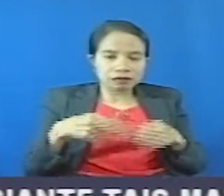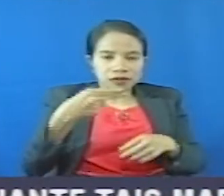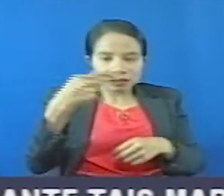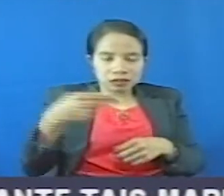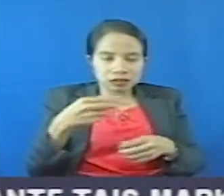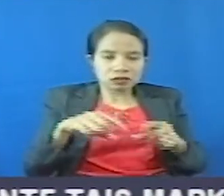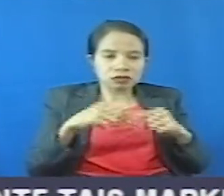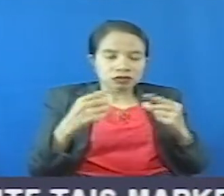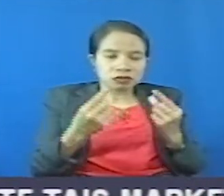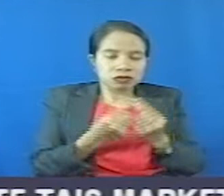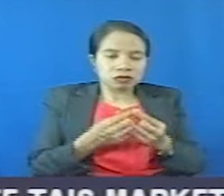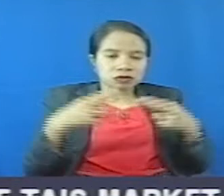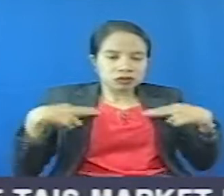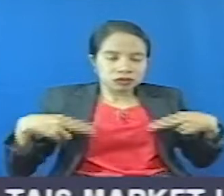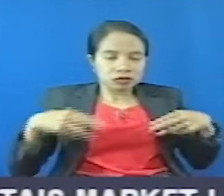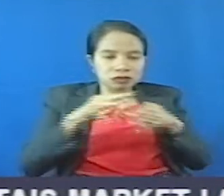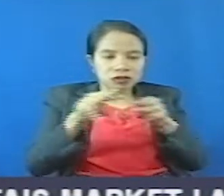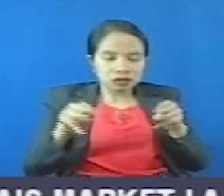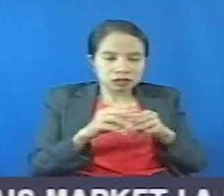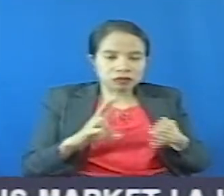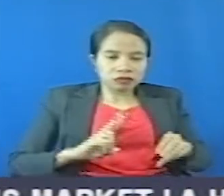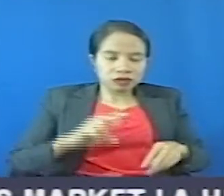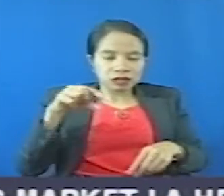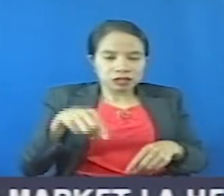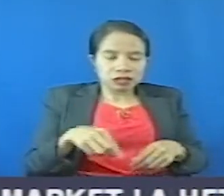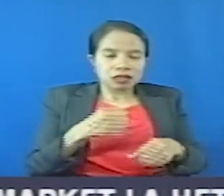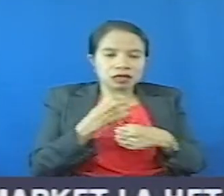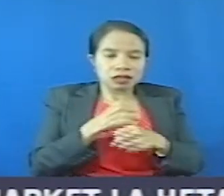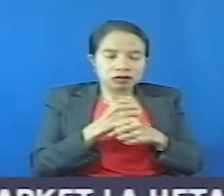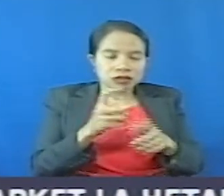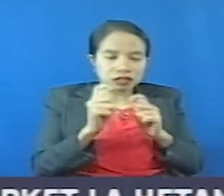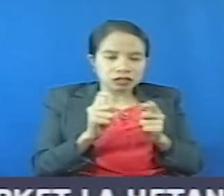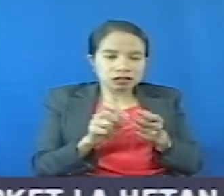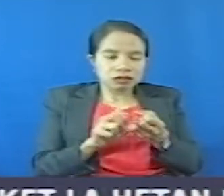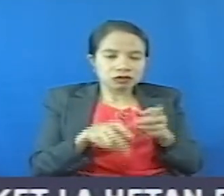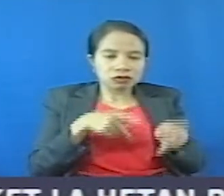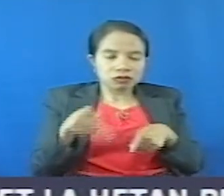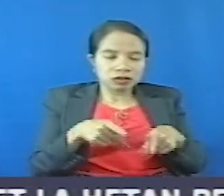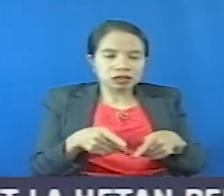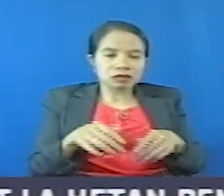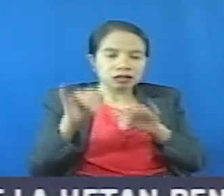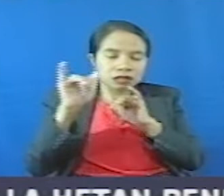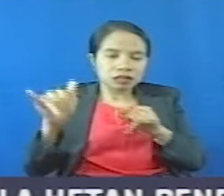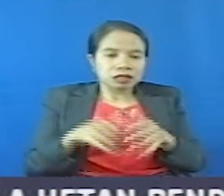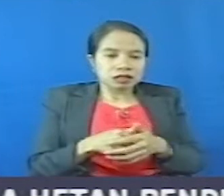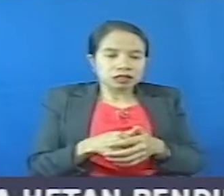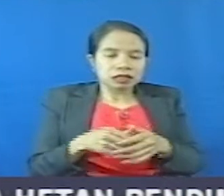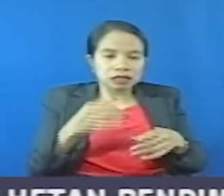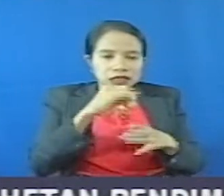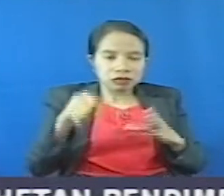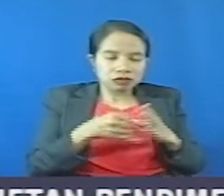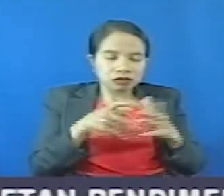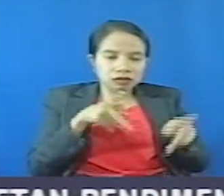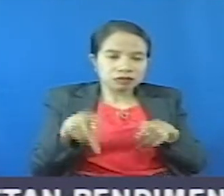Entretanto, quinta-feira, na equipa saúde município Viqueque, halo que era sua ba comunidade nebe hela iha área Mamulak, inclui ema nebe